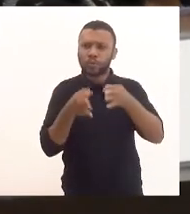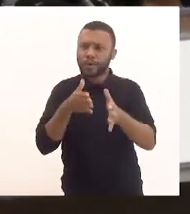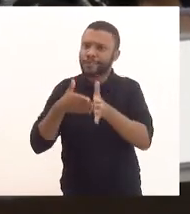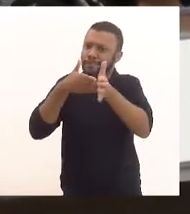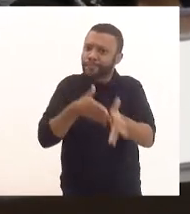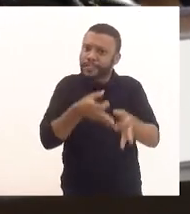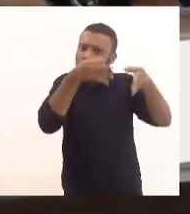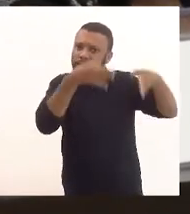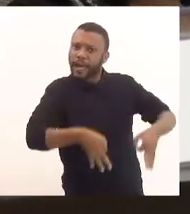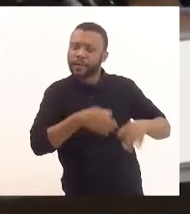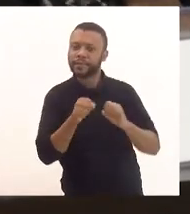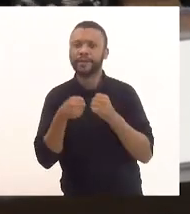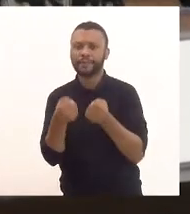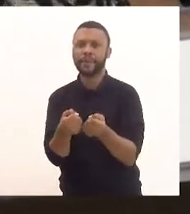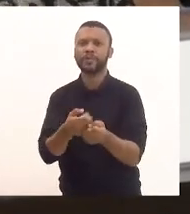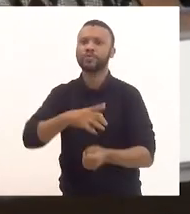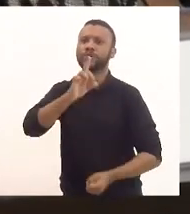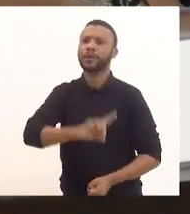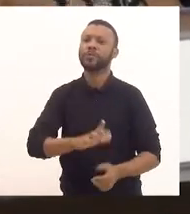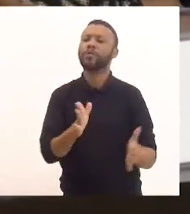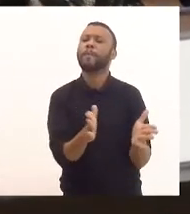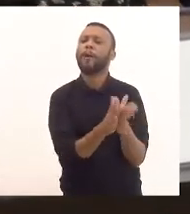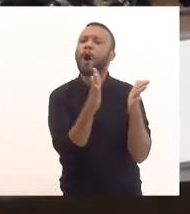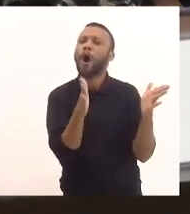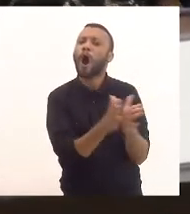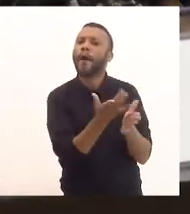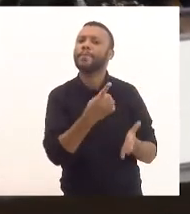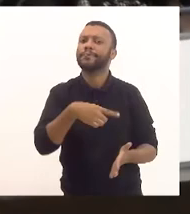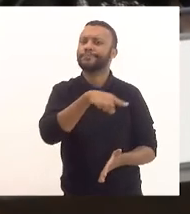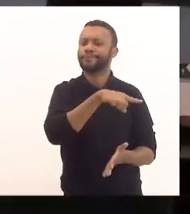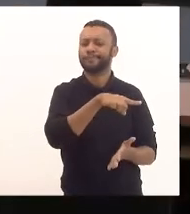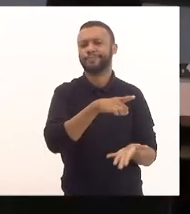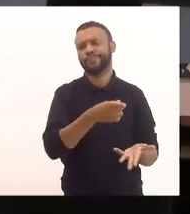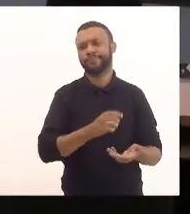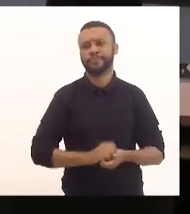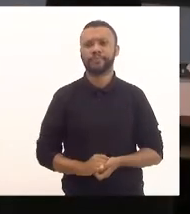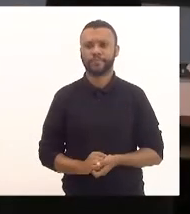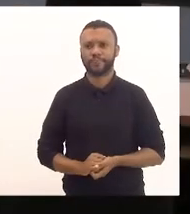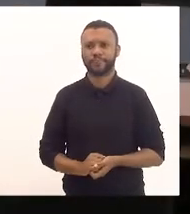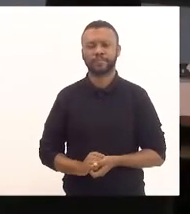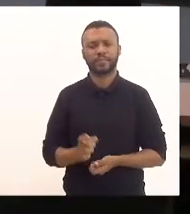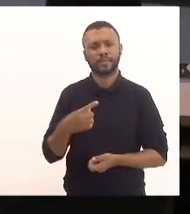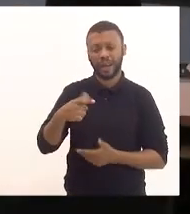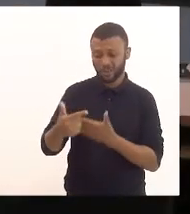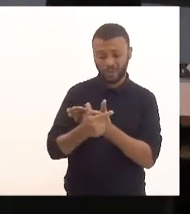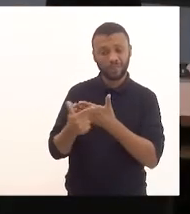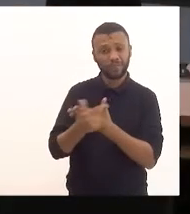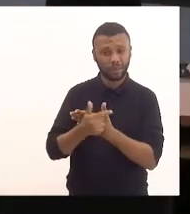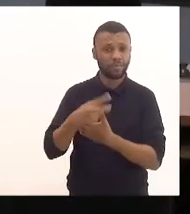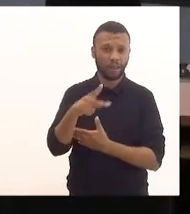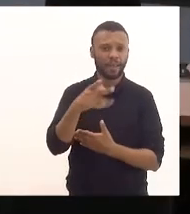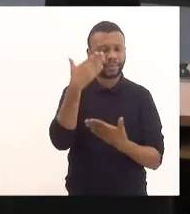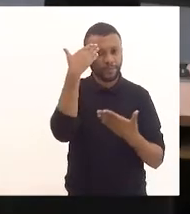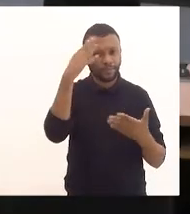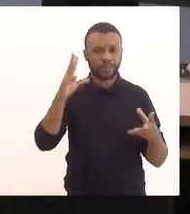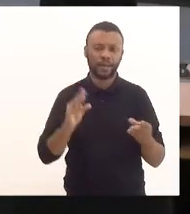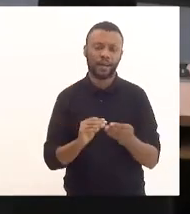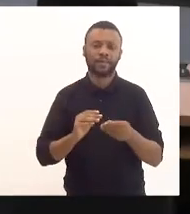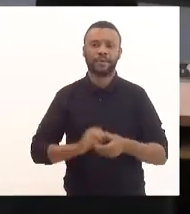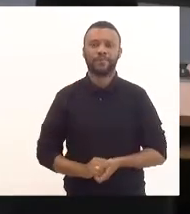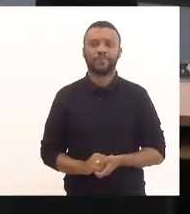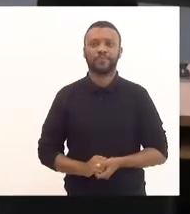defende os direitos dos pobres e necessidade Essa é a sua função muito obrigada